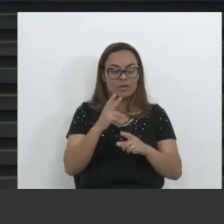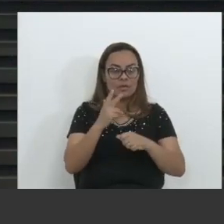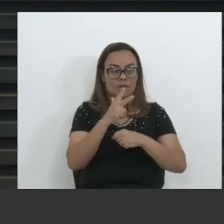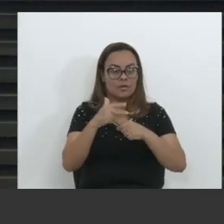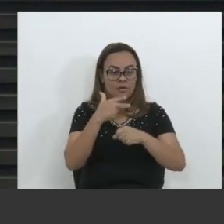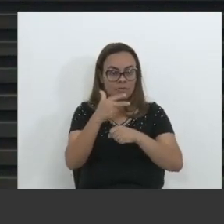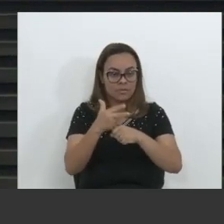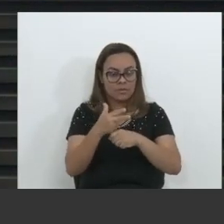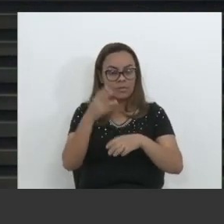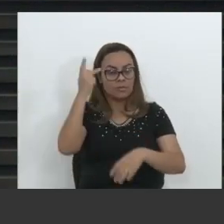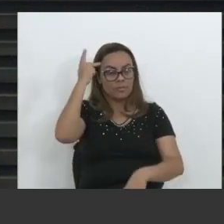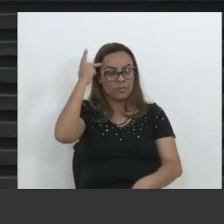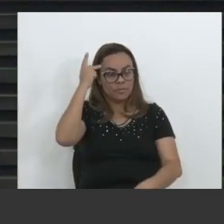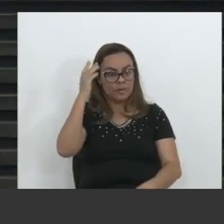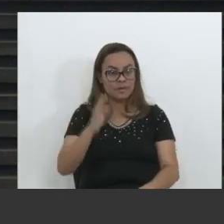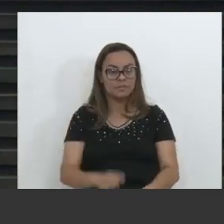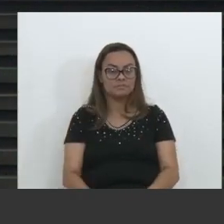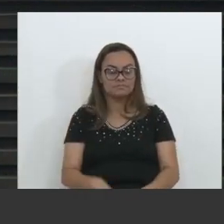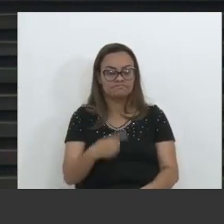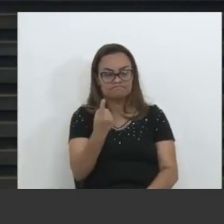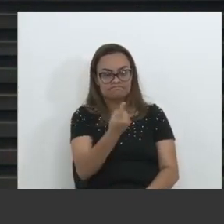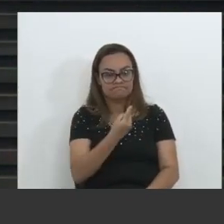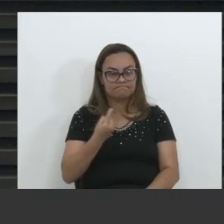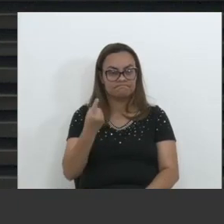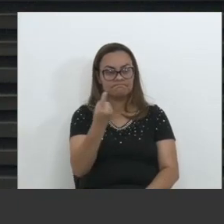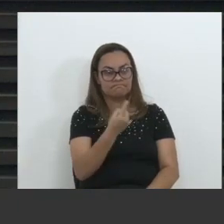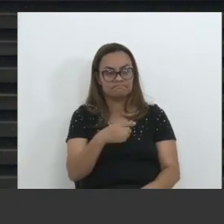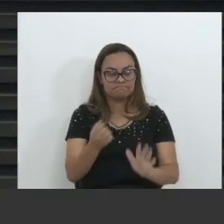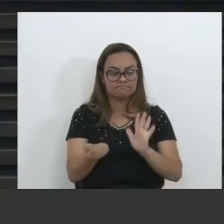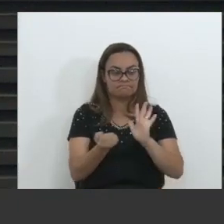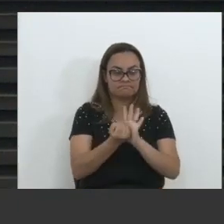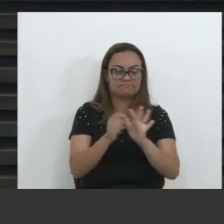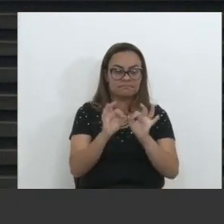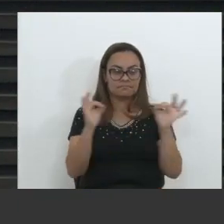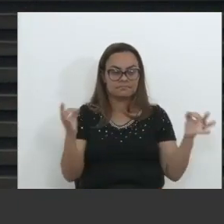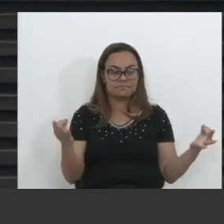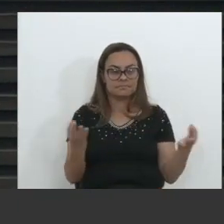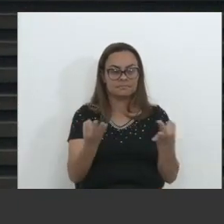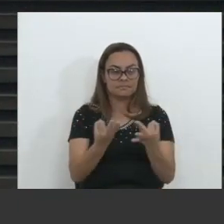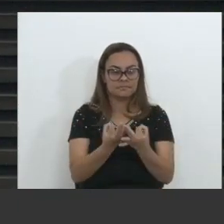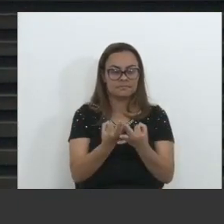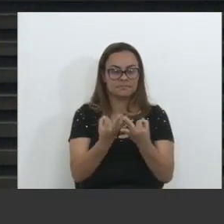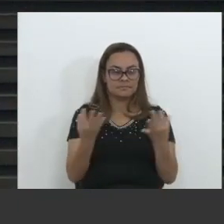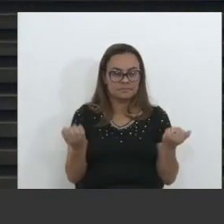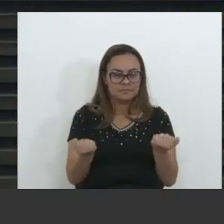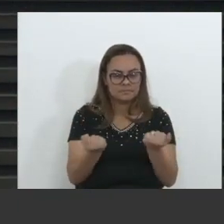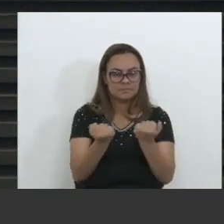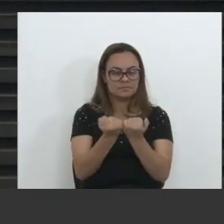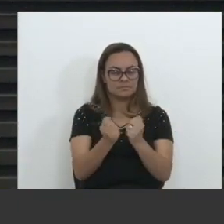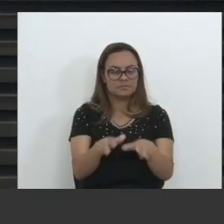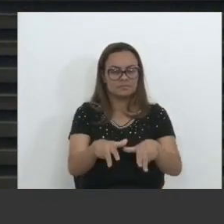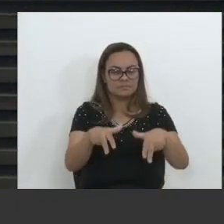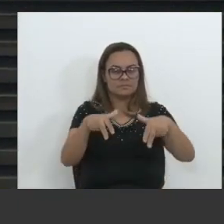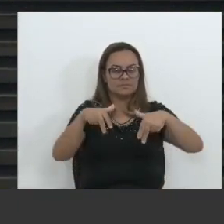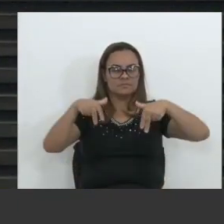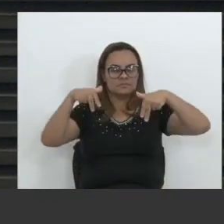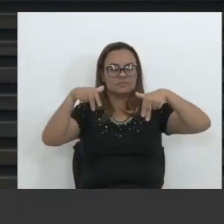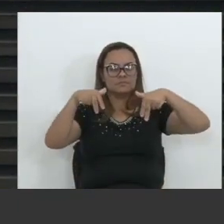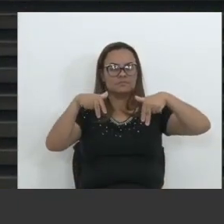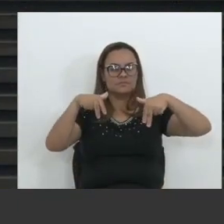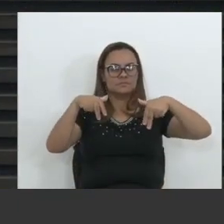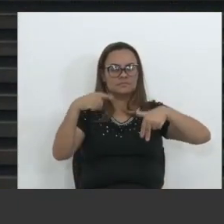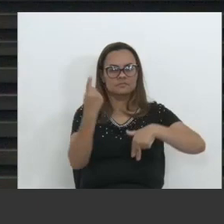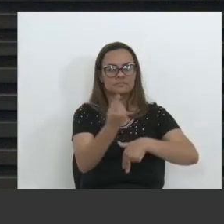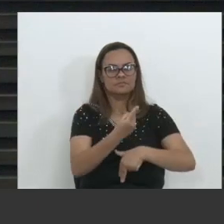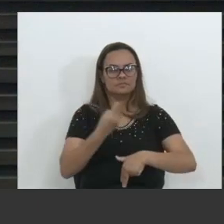rodado em São Paulo e nós marca familiares defendíamos o posicionamento de ser rodado na nossa